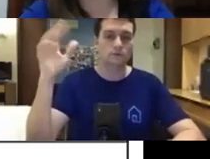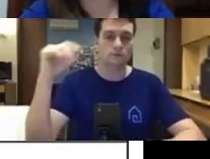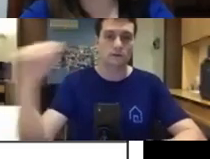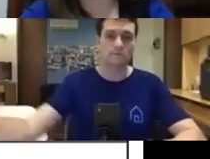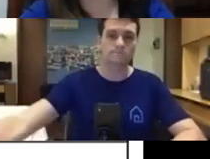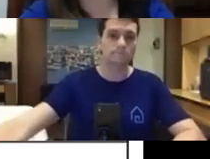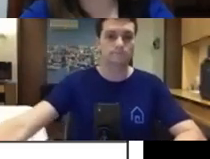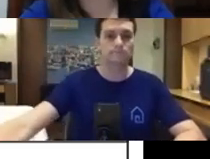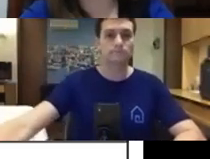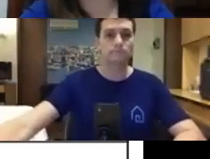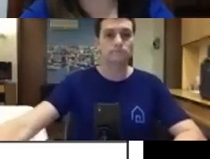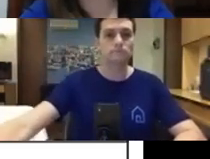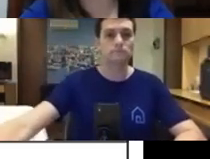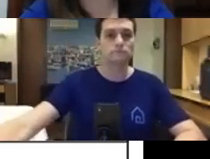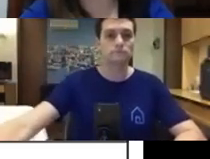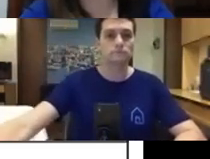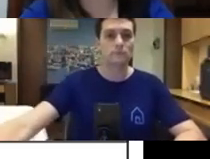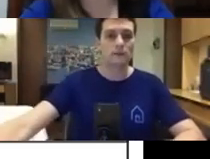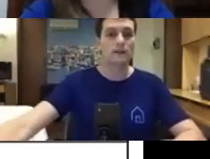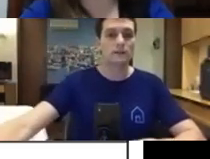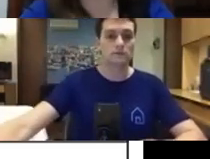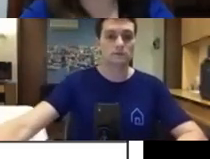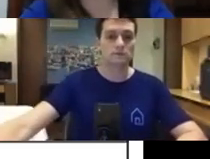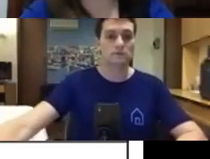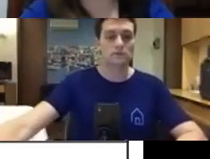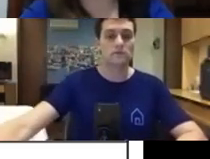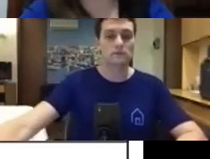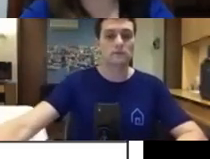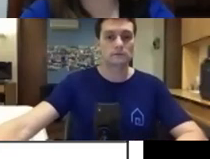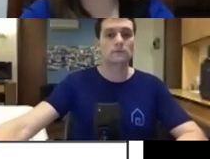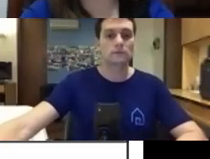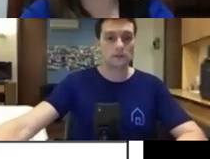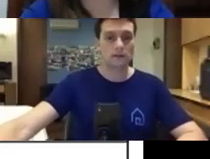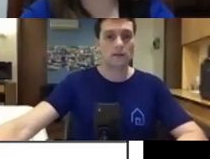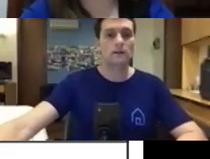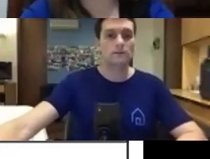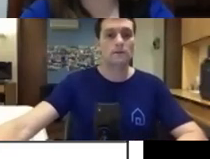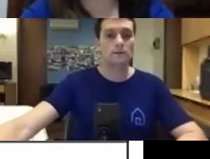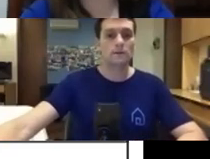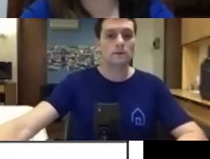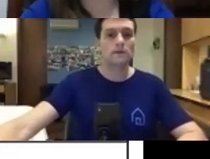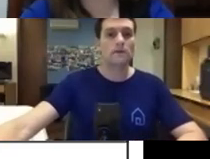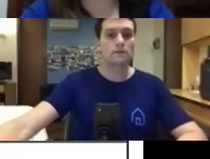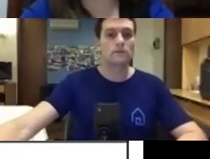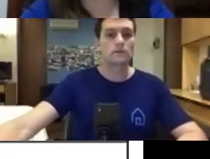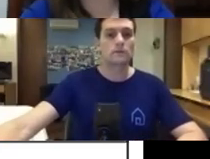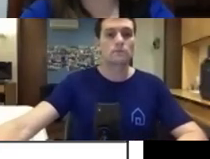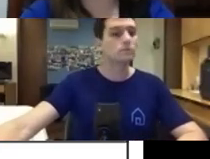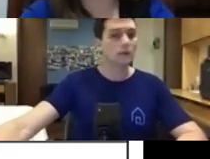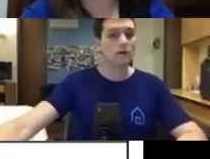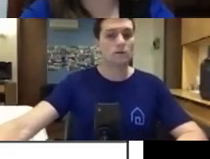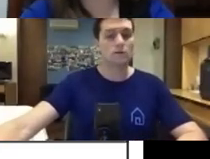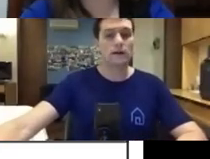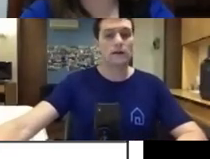E o dumper age de maneira automática, né? Ou seja, Exato. Ele detecta e depende da ação humana, não precisa um cara lá fechar.